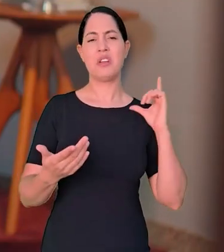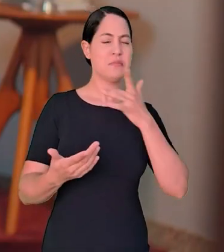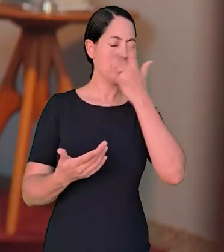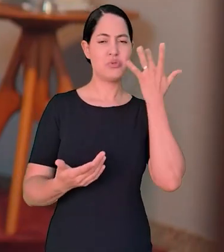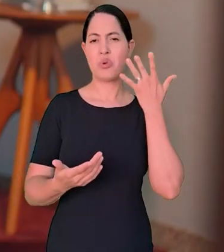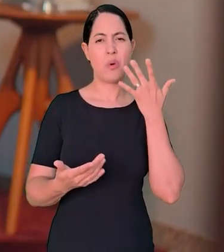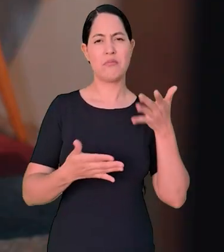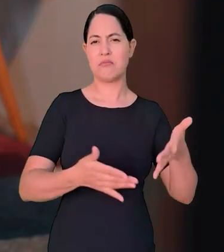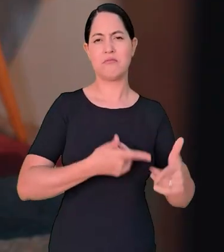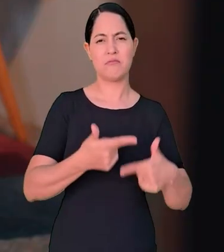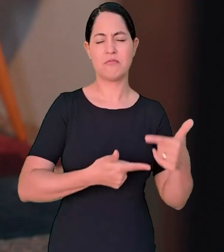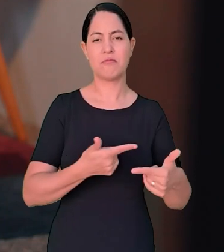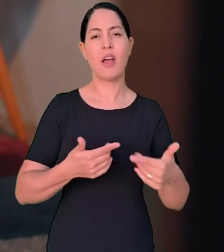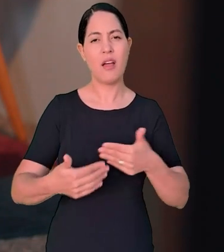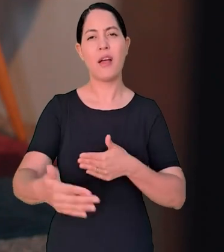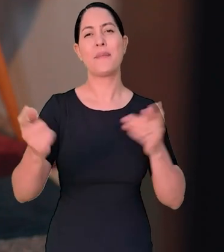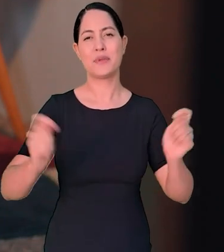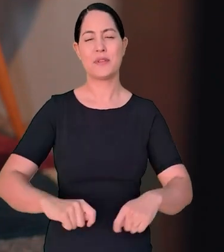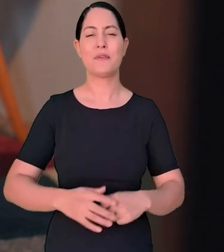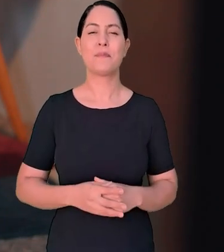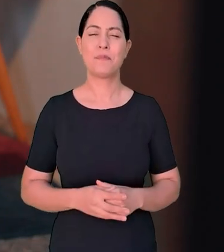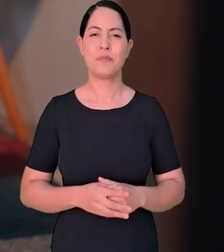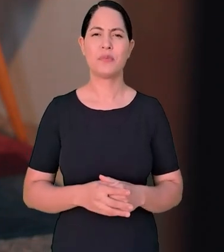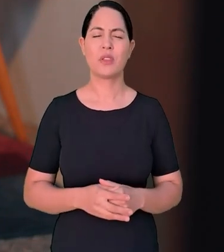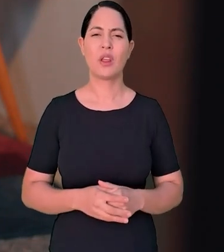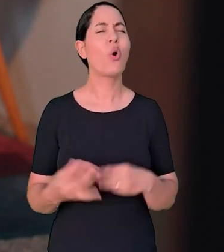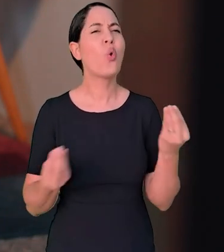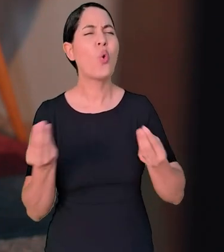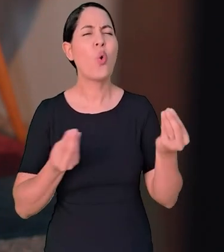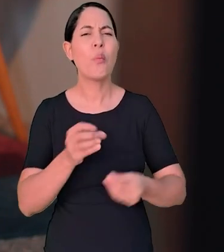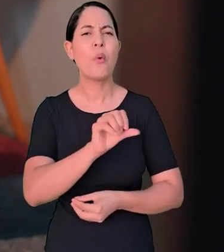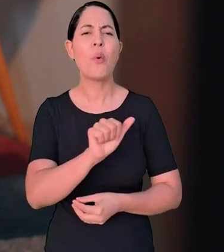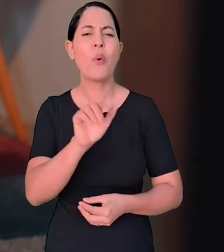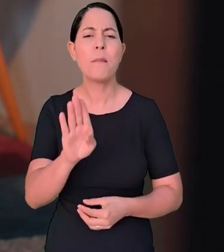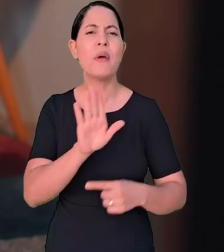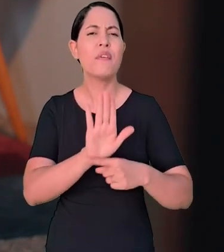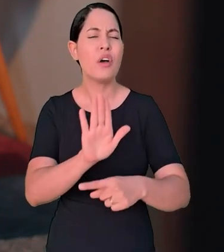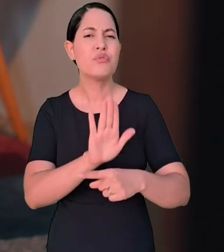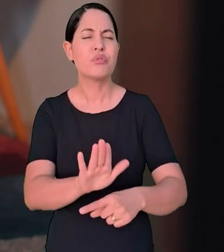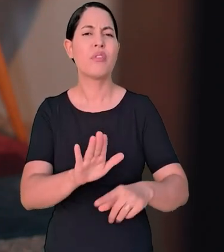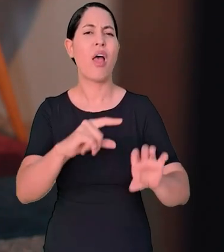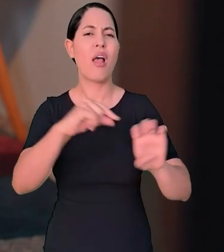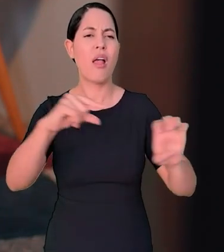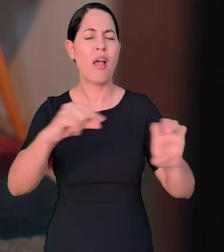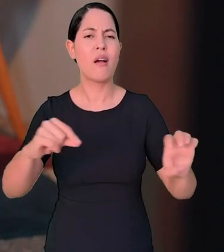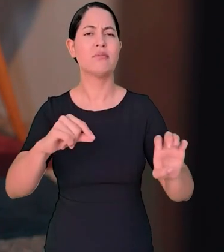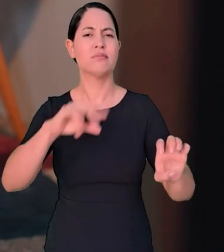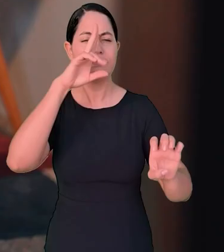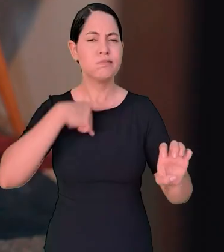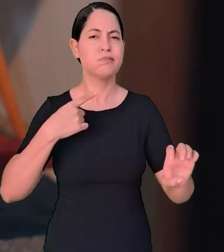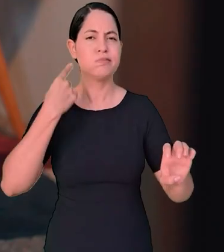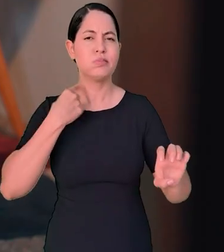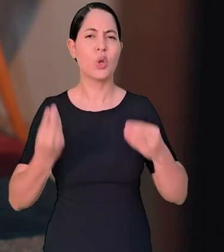sedimentado no mercado. Como a OAB pode ajudar advogados que desejam empreender na advocacia autônoma, oferecendo suporte em gestão